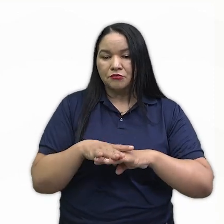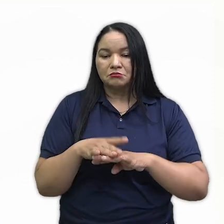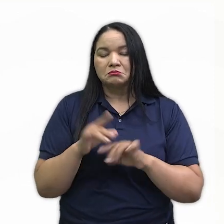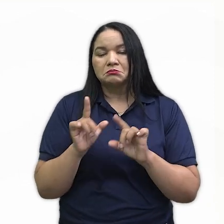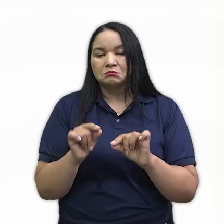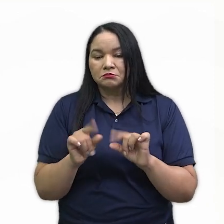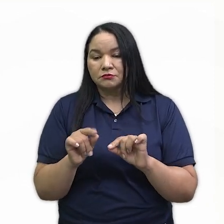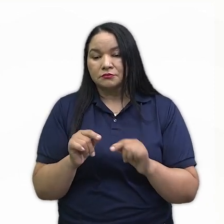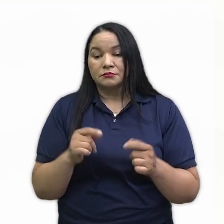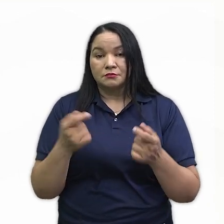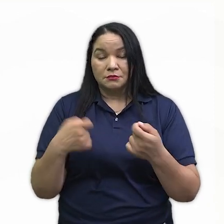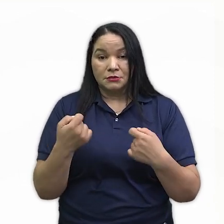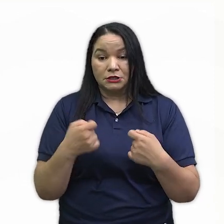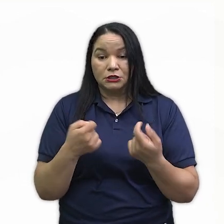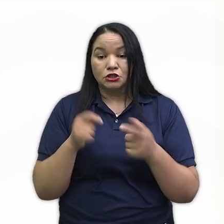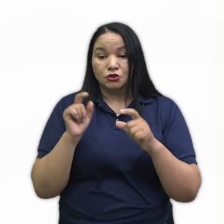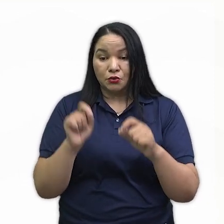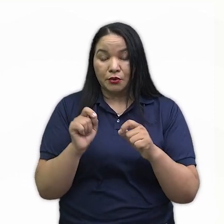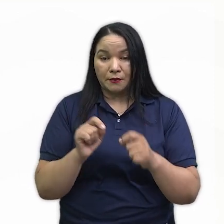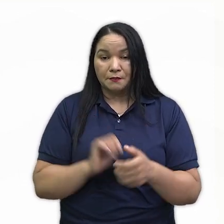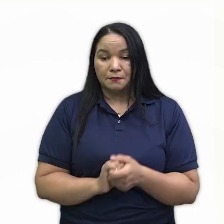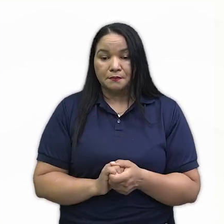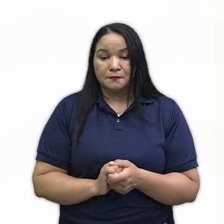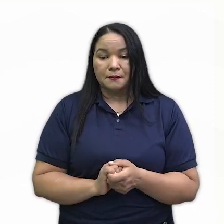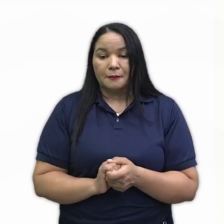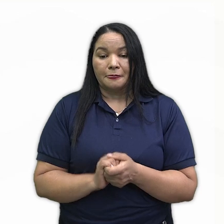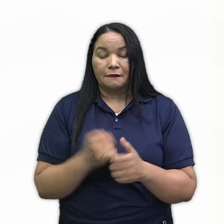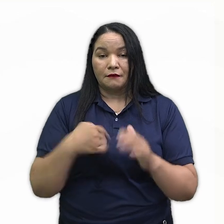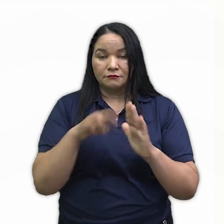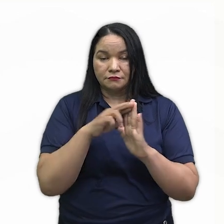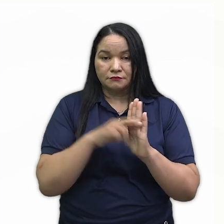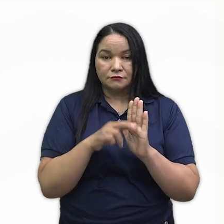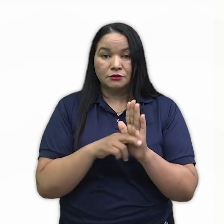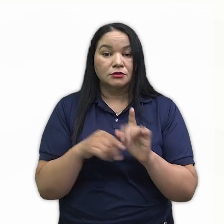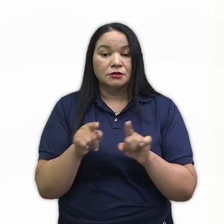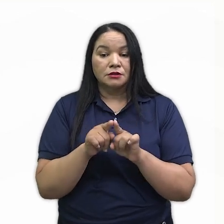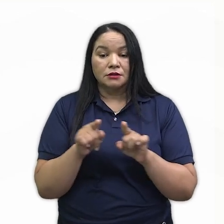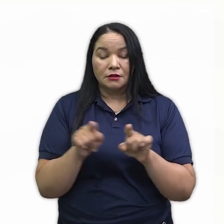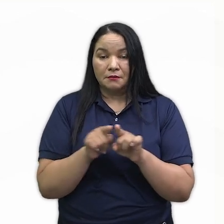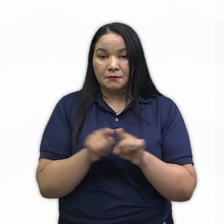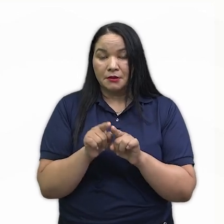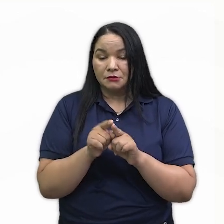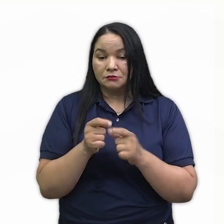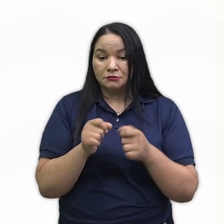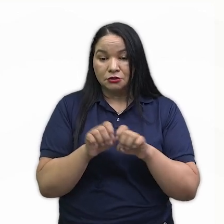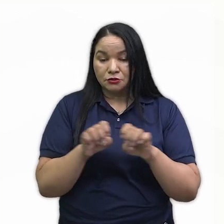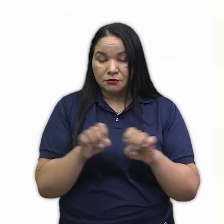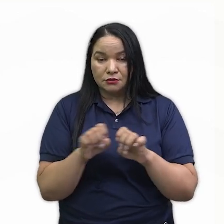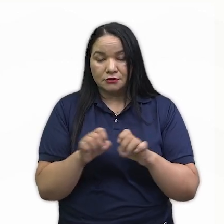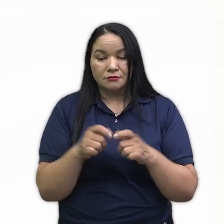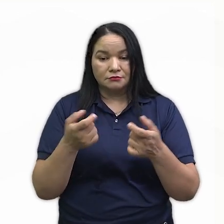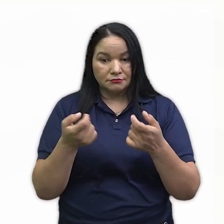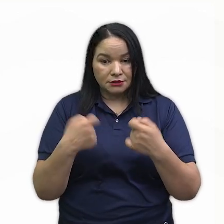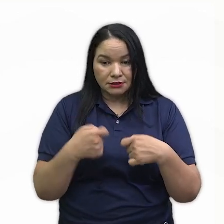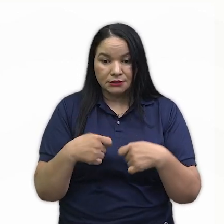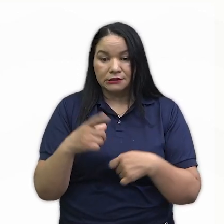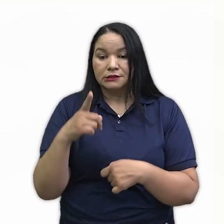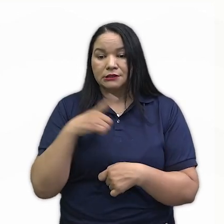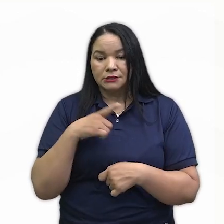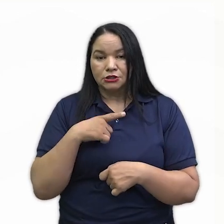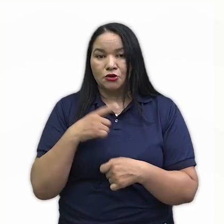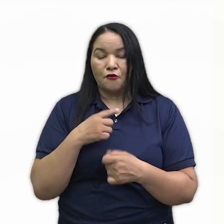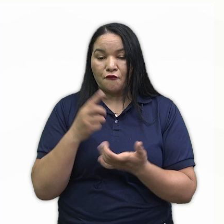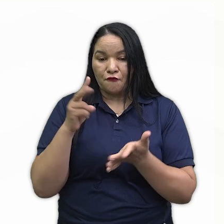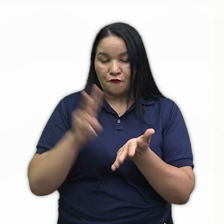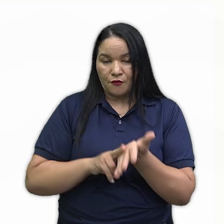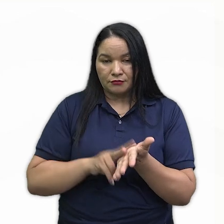restrição que deve ser satisfeita para que a função, a equação, a expressão exista e tenha um resultado válido. Tudo